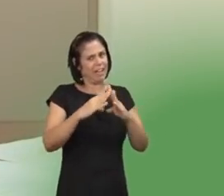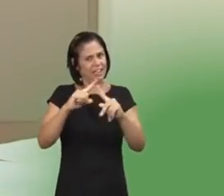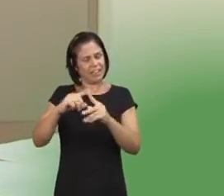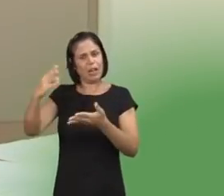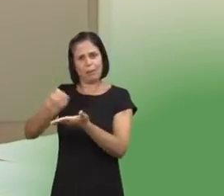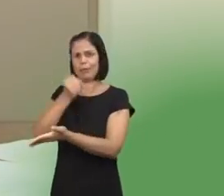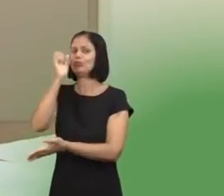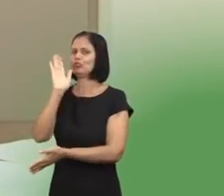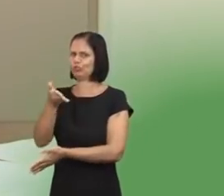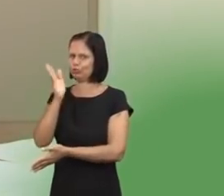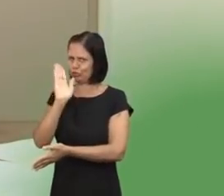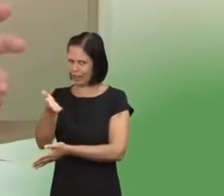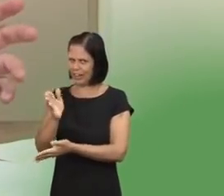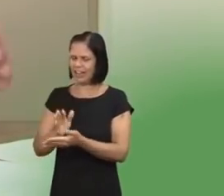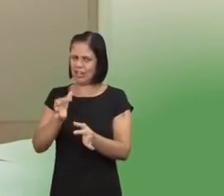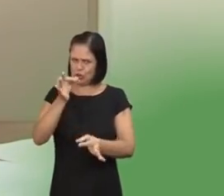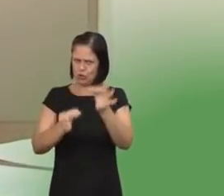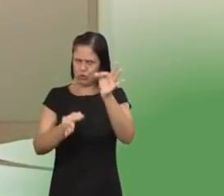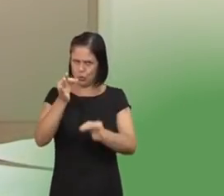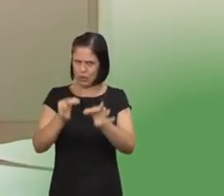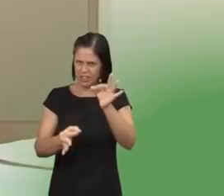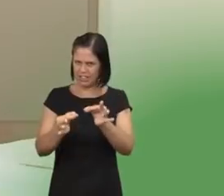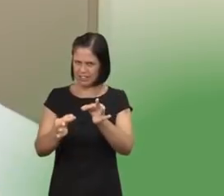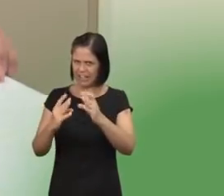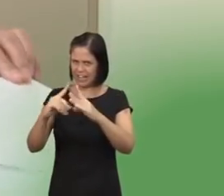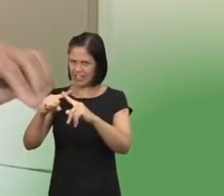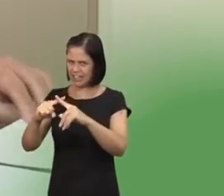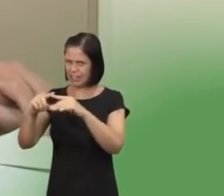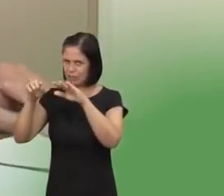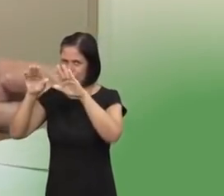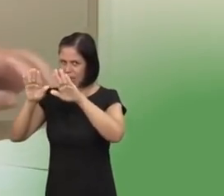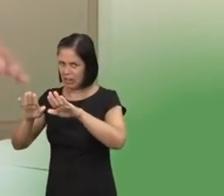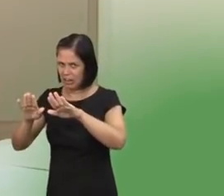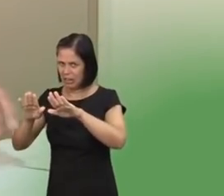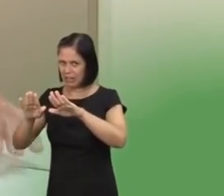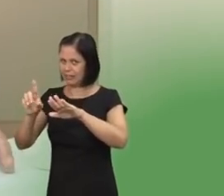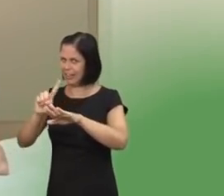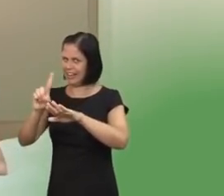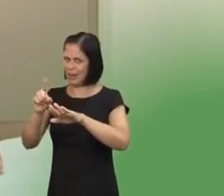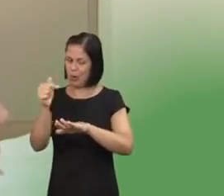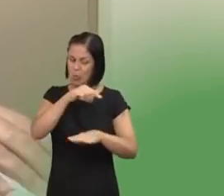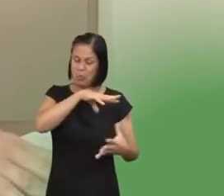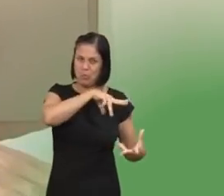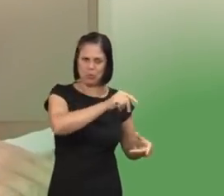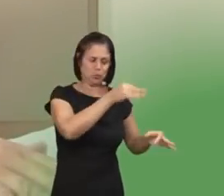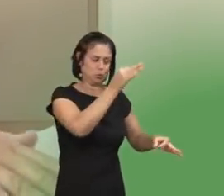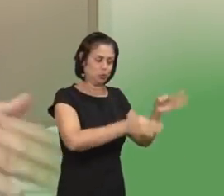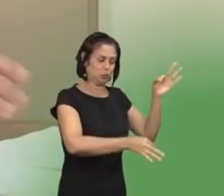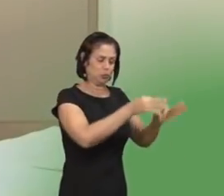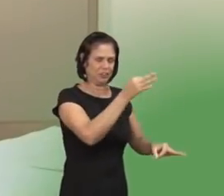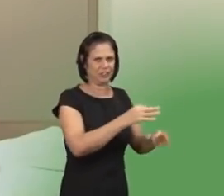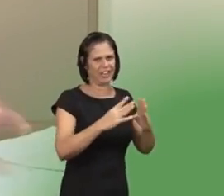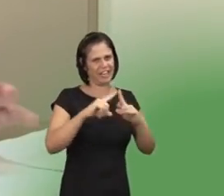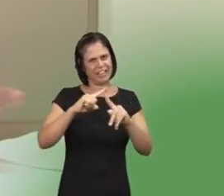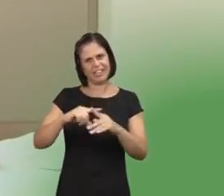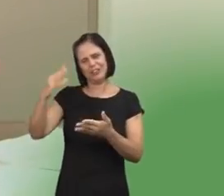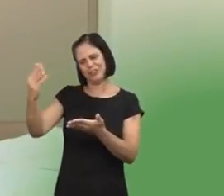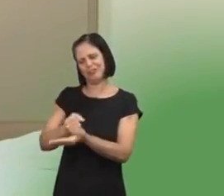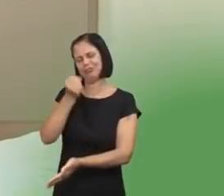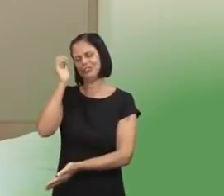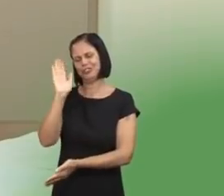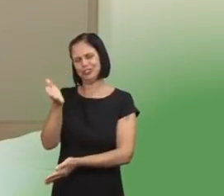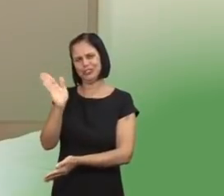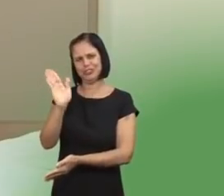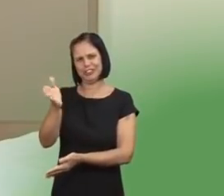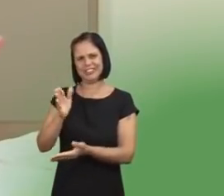sido arrebatada. Esse juízo não é, portanto, sobre a igreja. Então, o que vai marcar esse período, portanto, será um